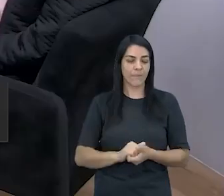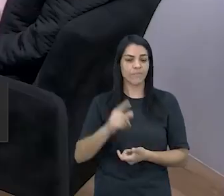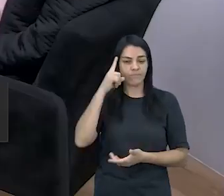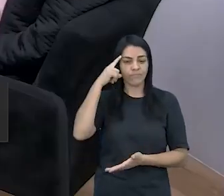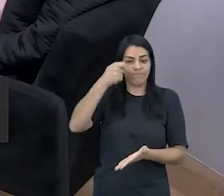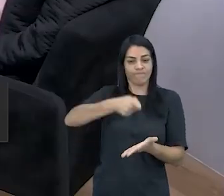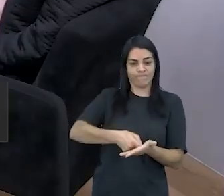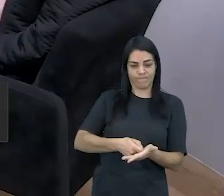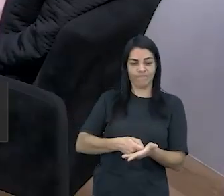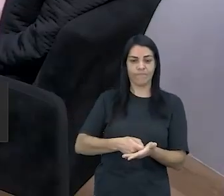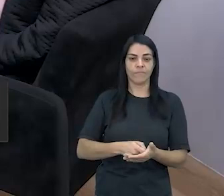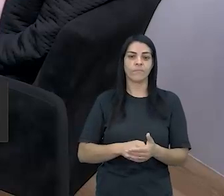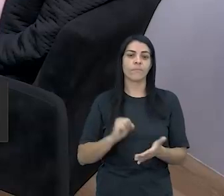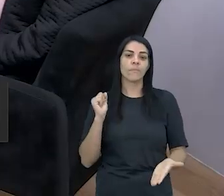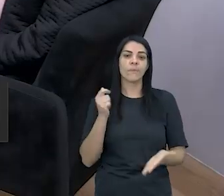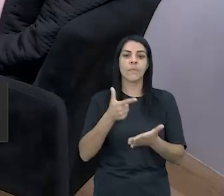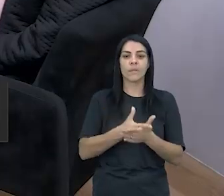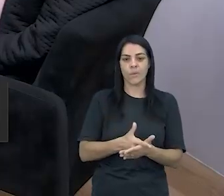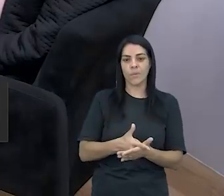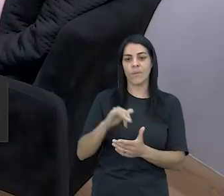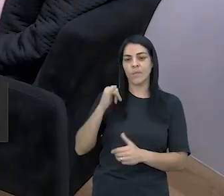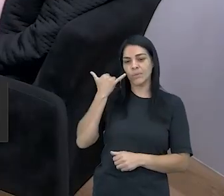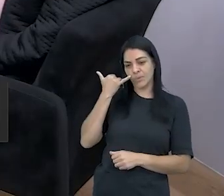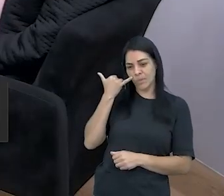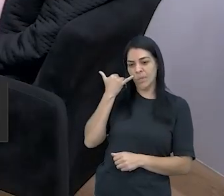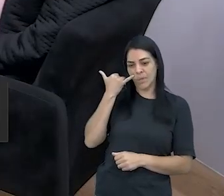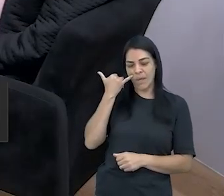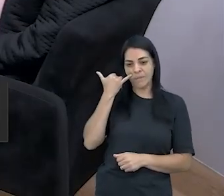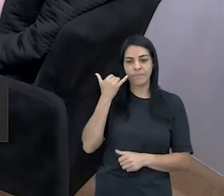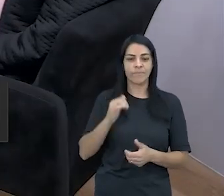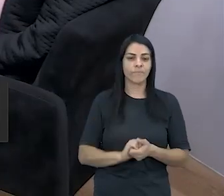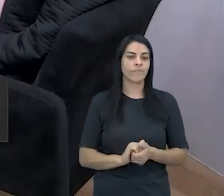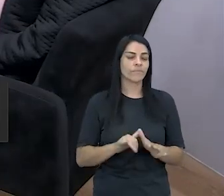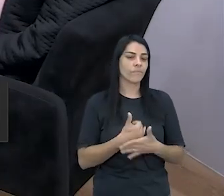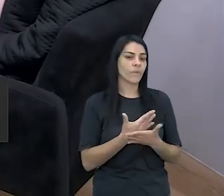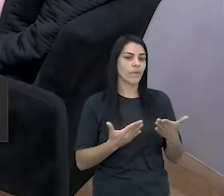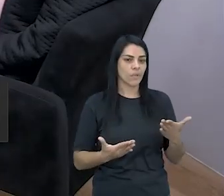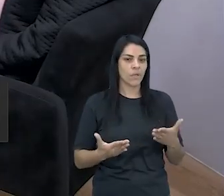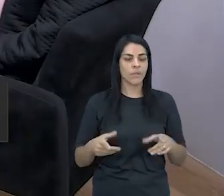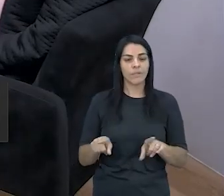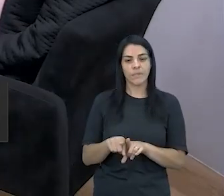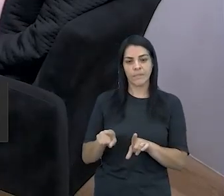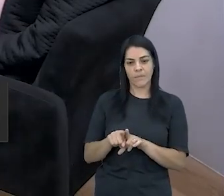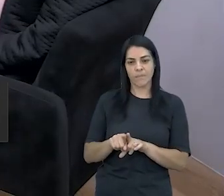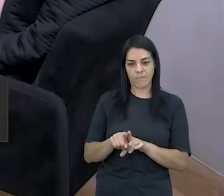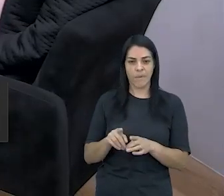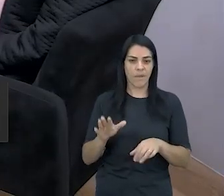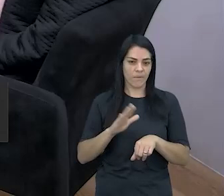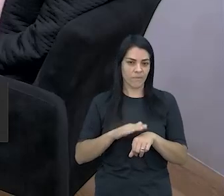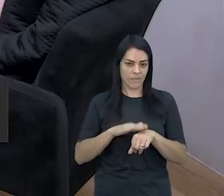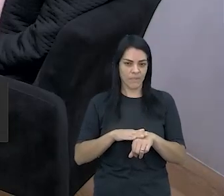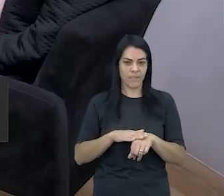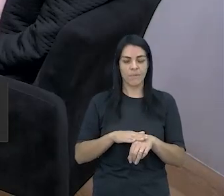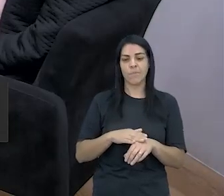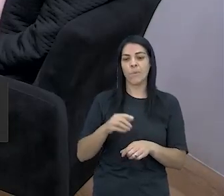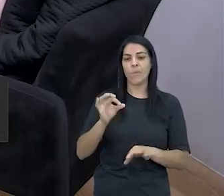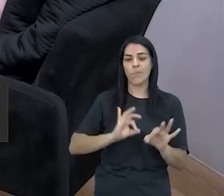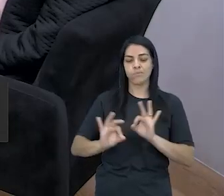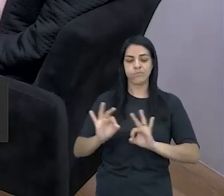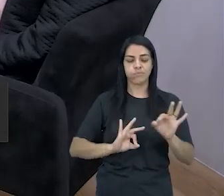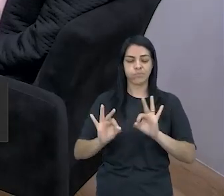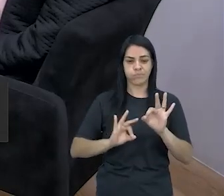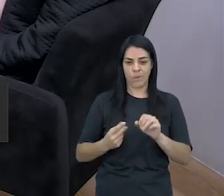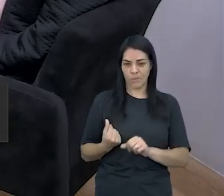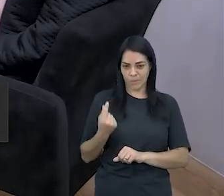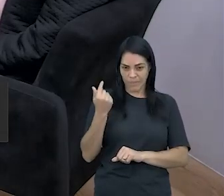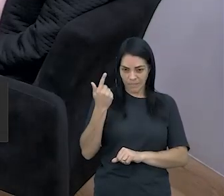certeza, até na compra de um celular, né? Isso aí nós tratamos como planejamento financeiro, né? Eu